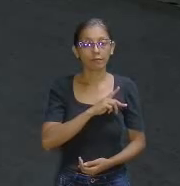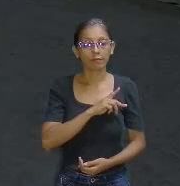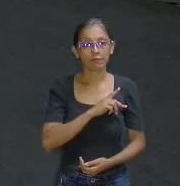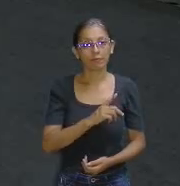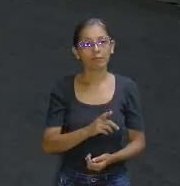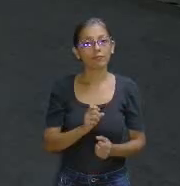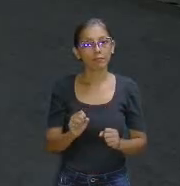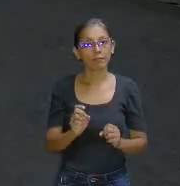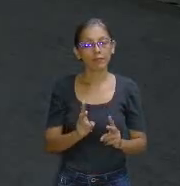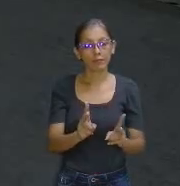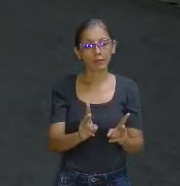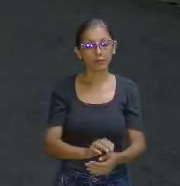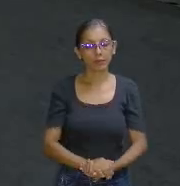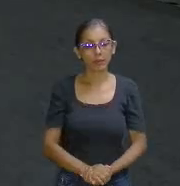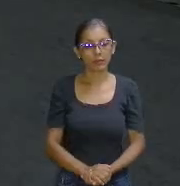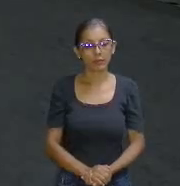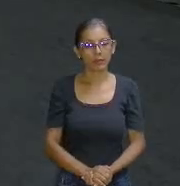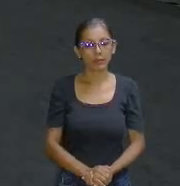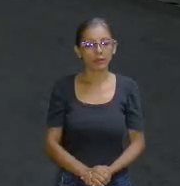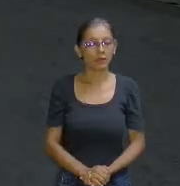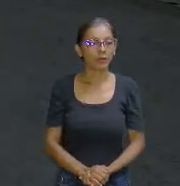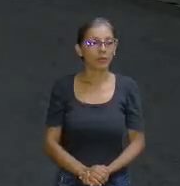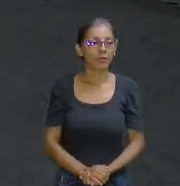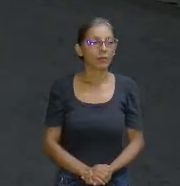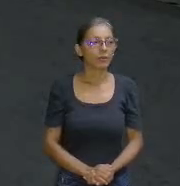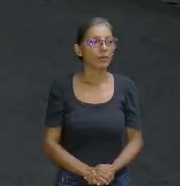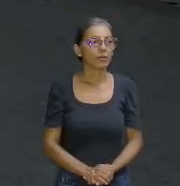parecer. Pode prosseguir, excelência.